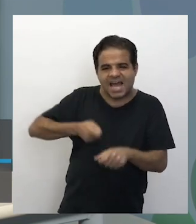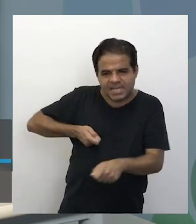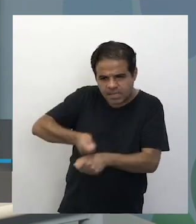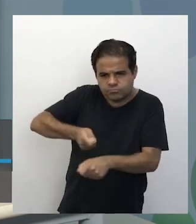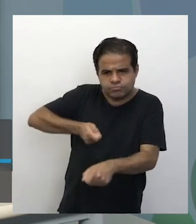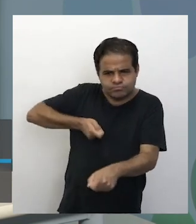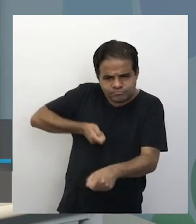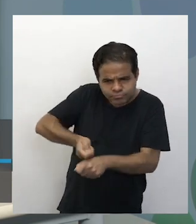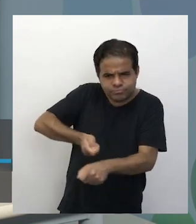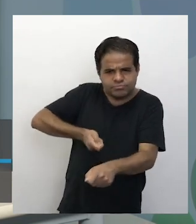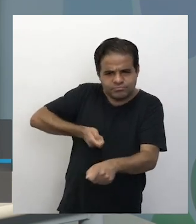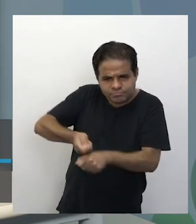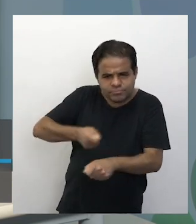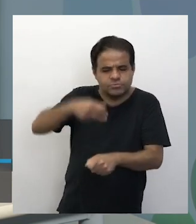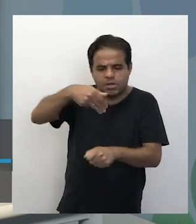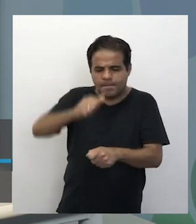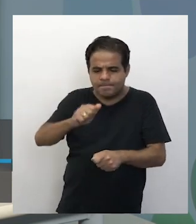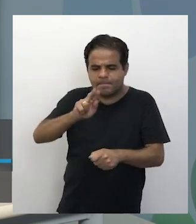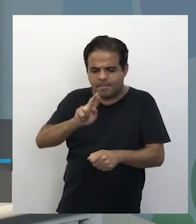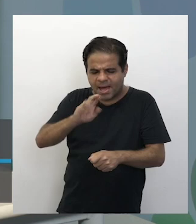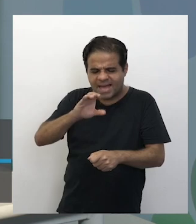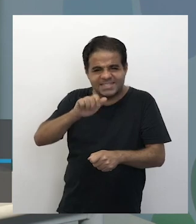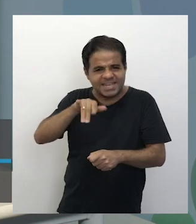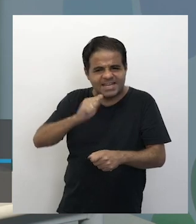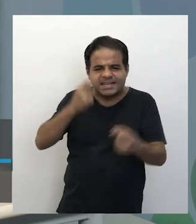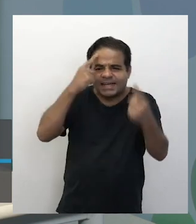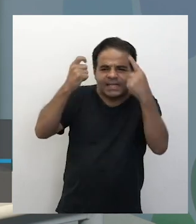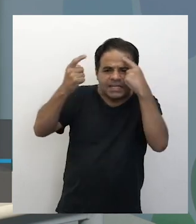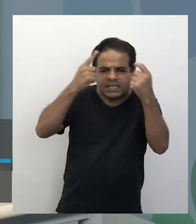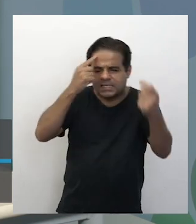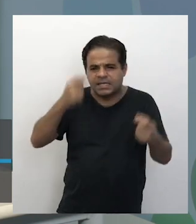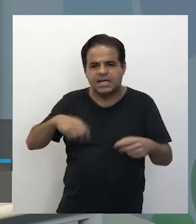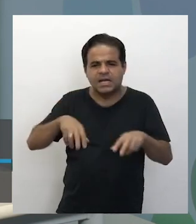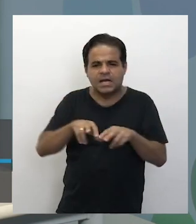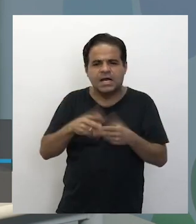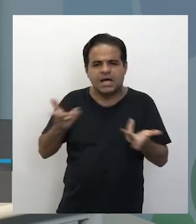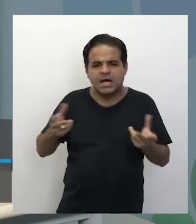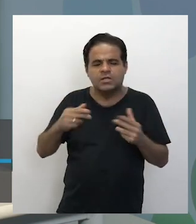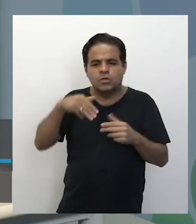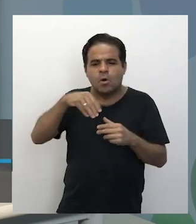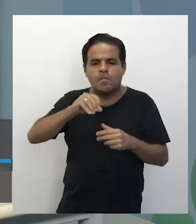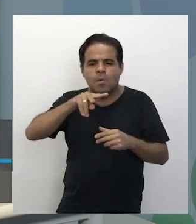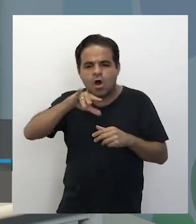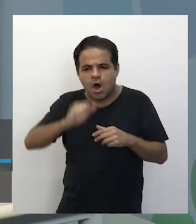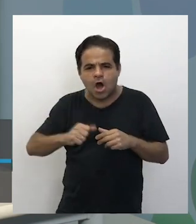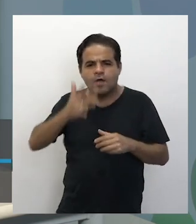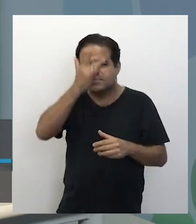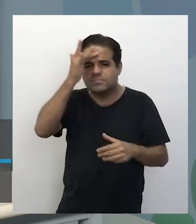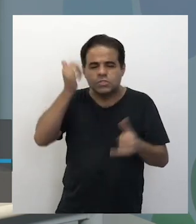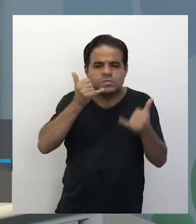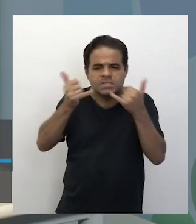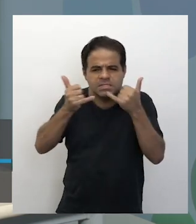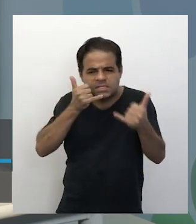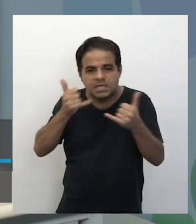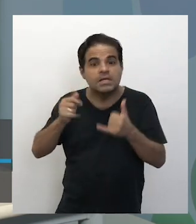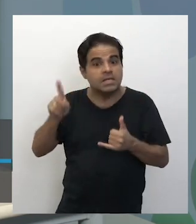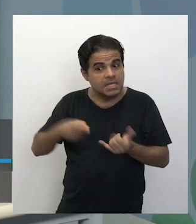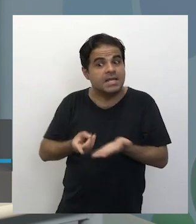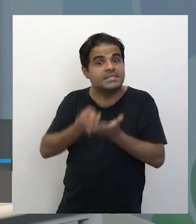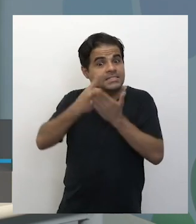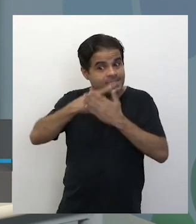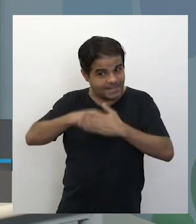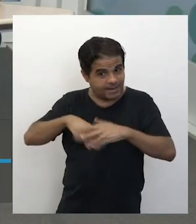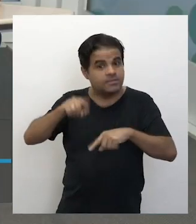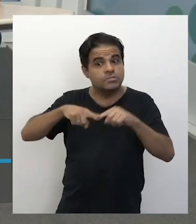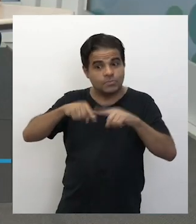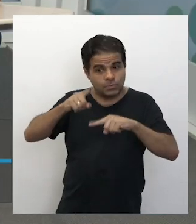terapia dele. Quando você vê, ele está criando móveis, ele está ali ajustando, pessoas ligando, pedindo para ele. Ele é designer de